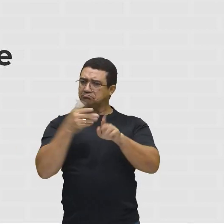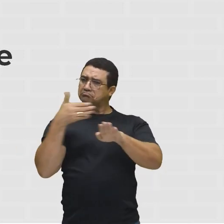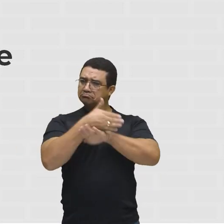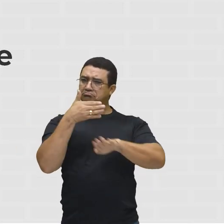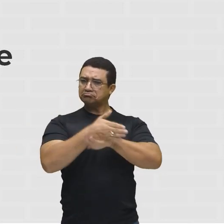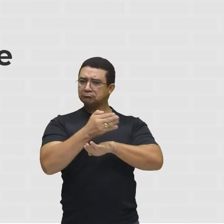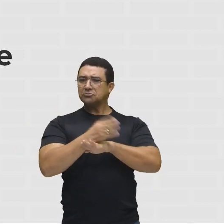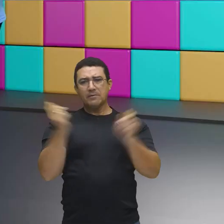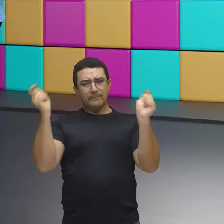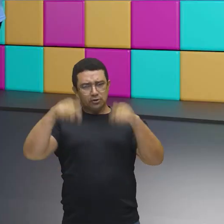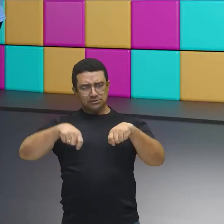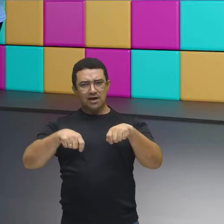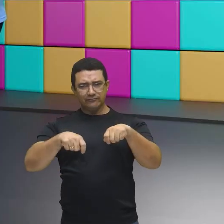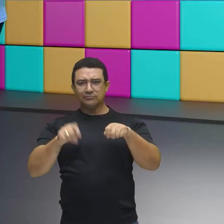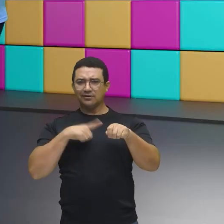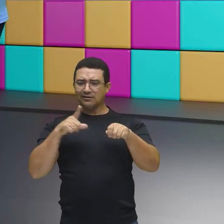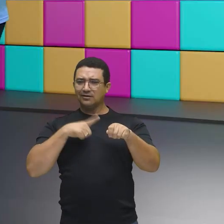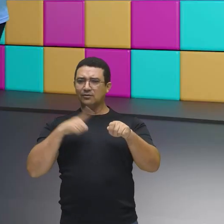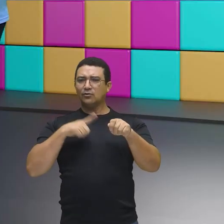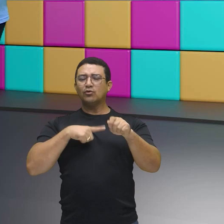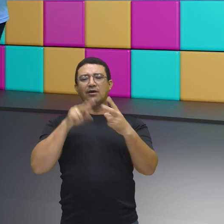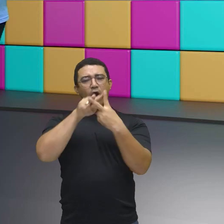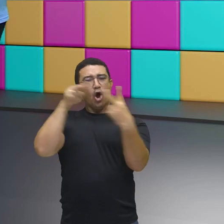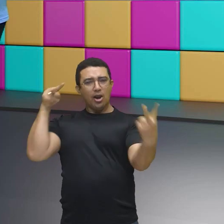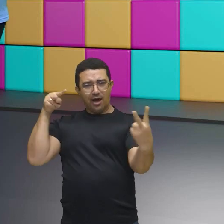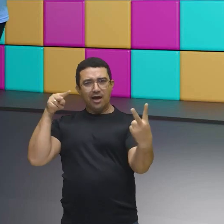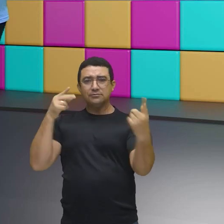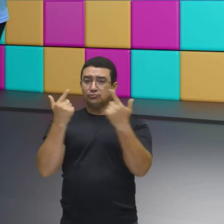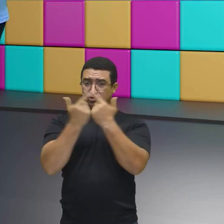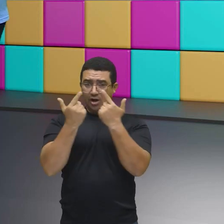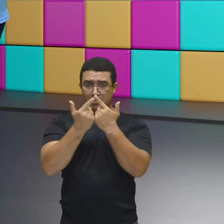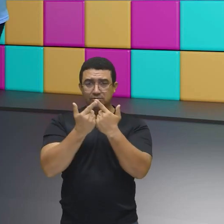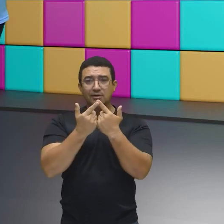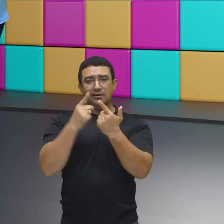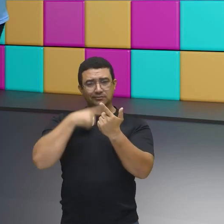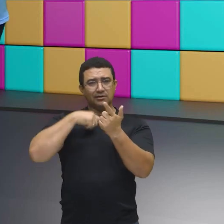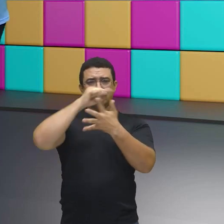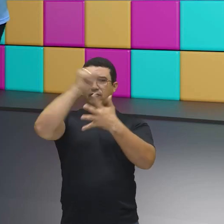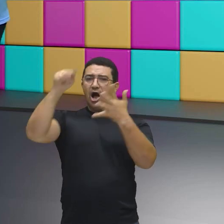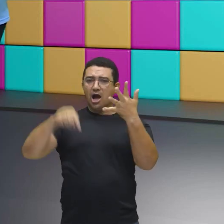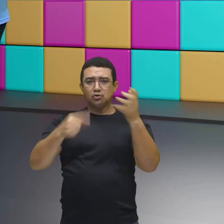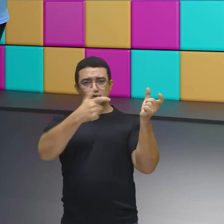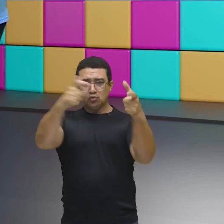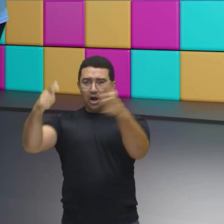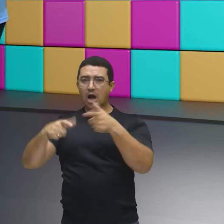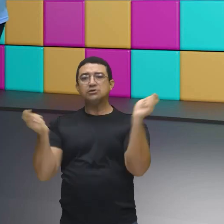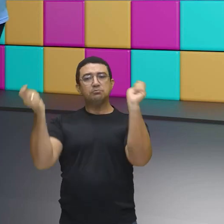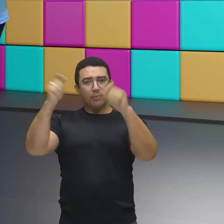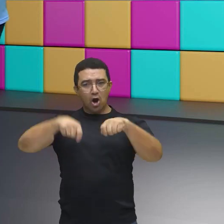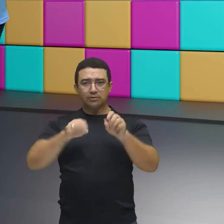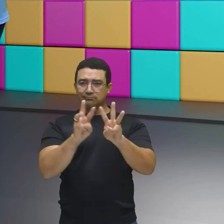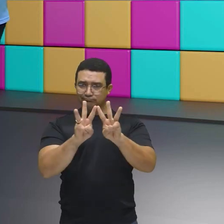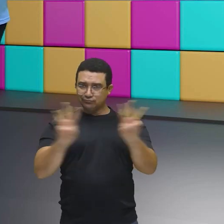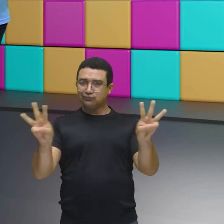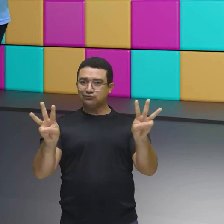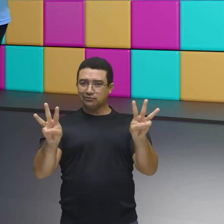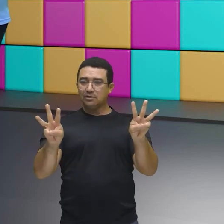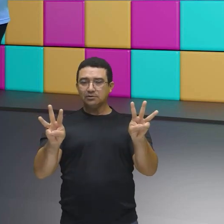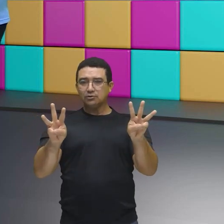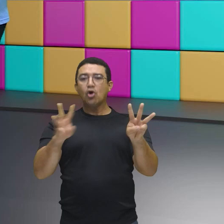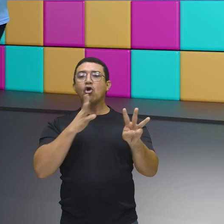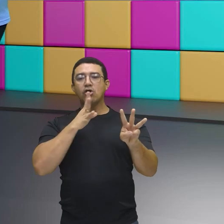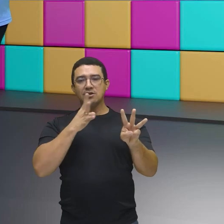essa visita virtual. Não só o teatro, tá? Nós vamos depois deixar o endereço para vocês explorarem muito